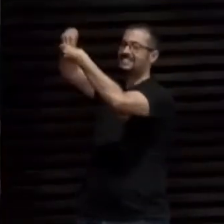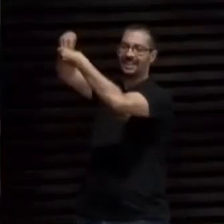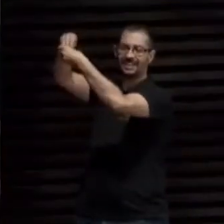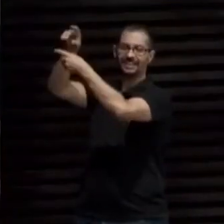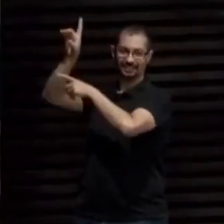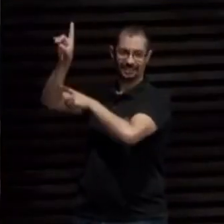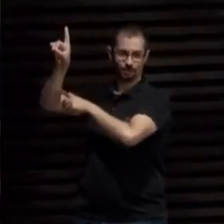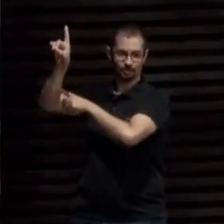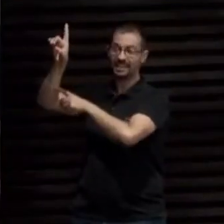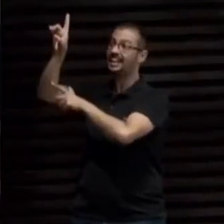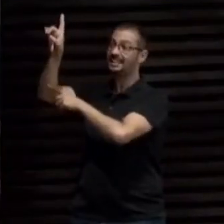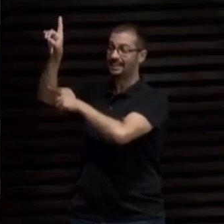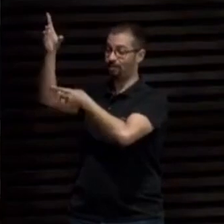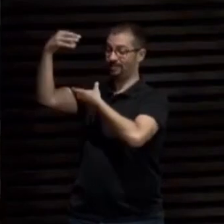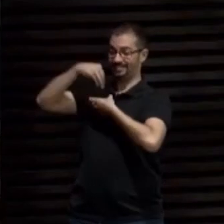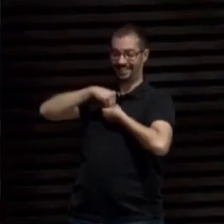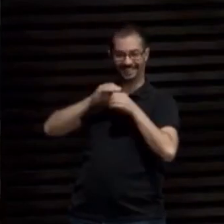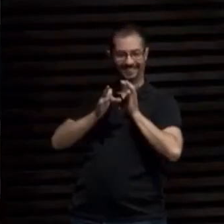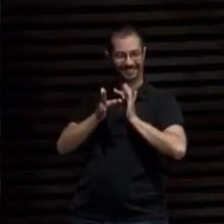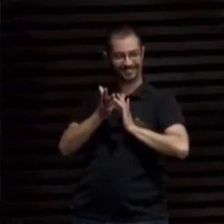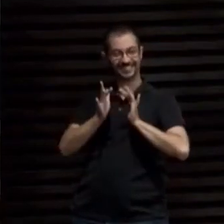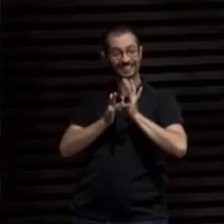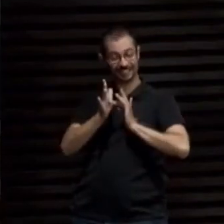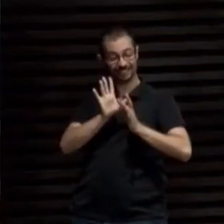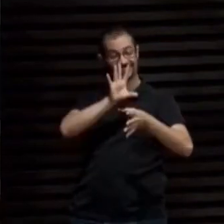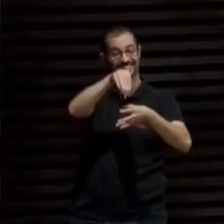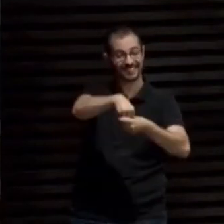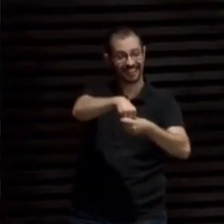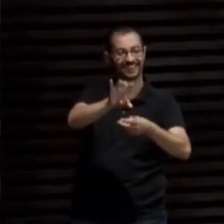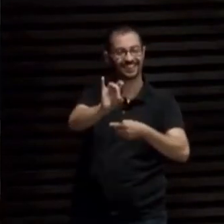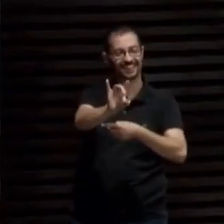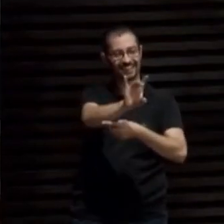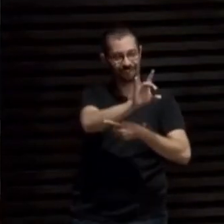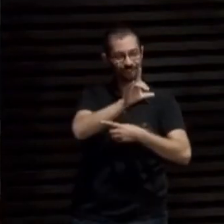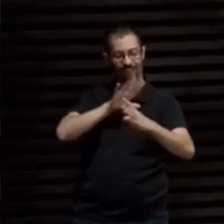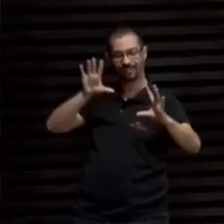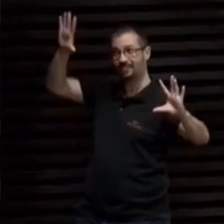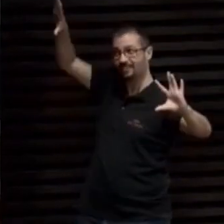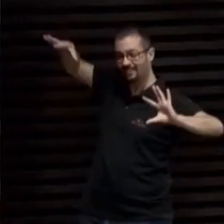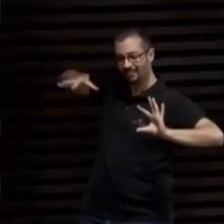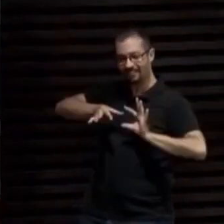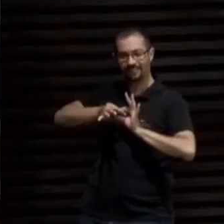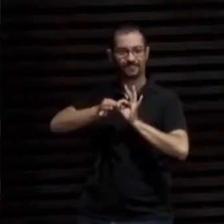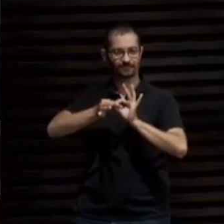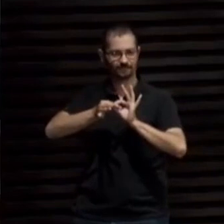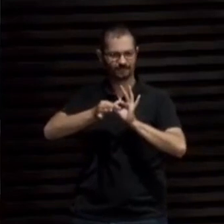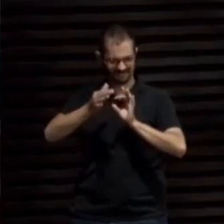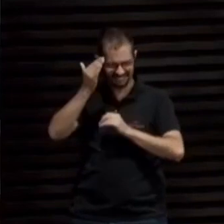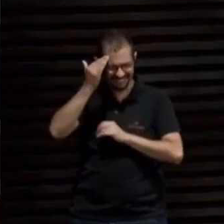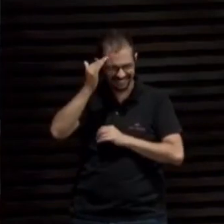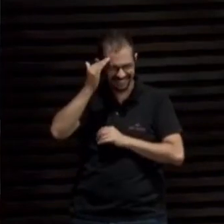A unidade não é uma coisa feita num trabalho